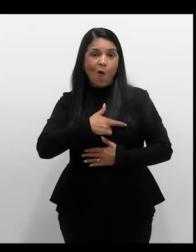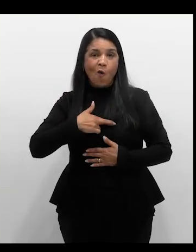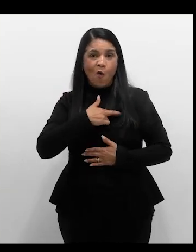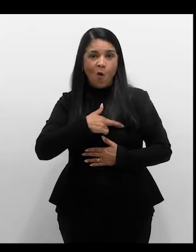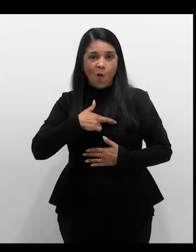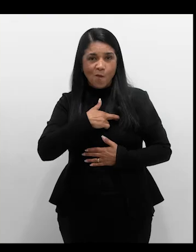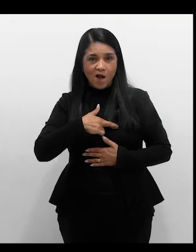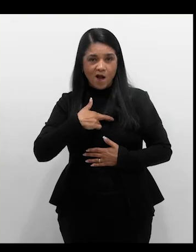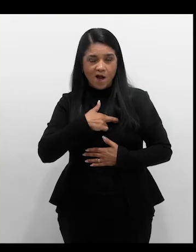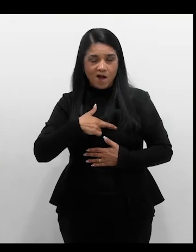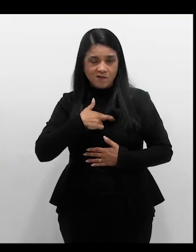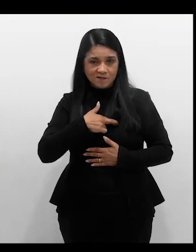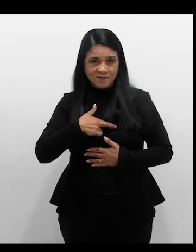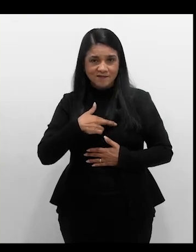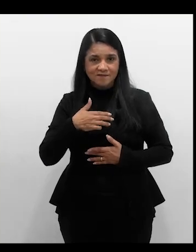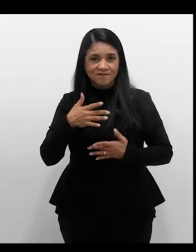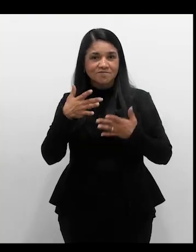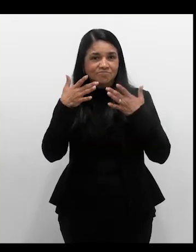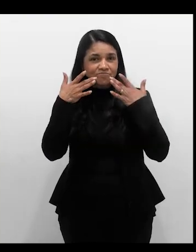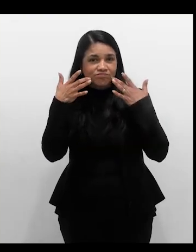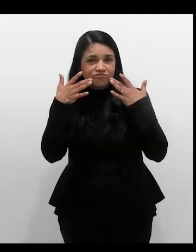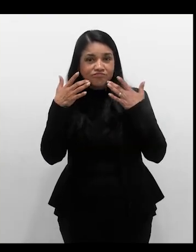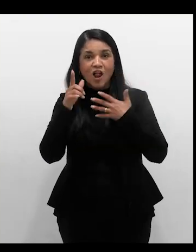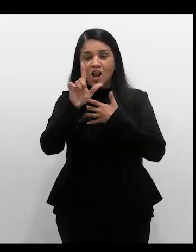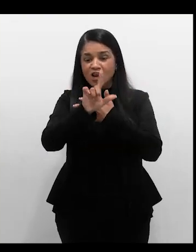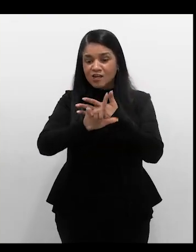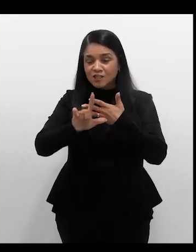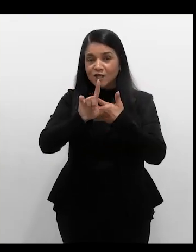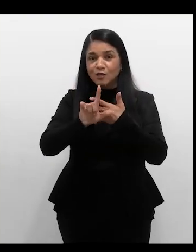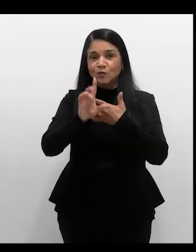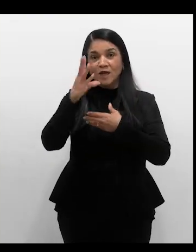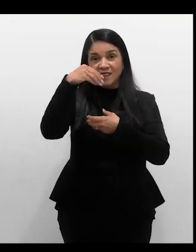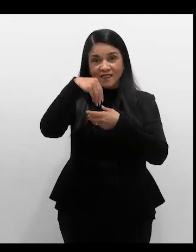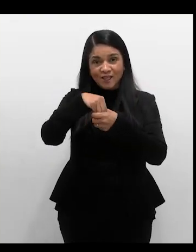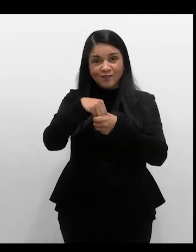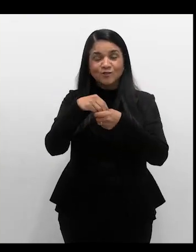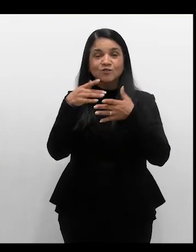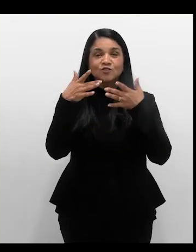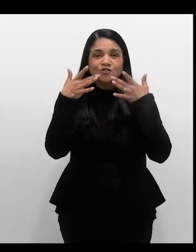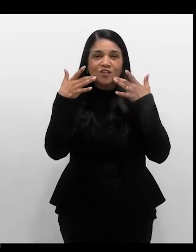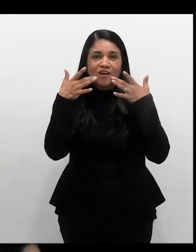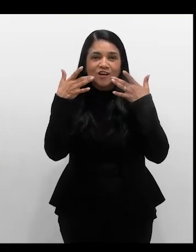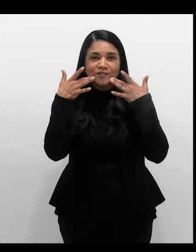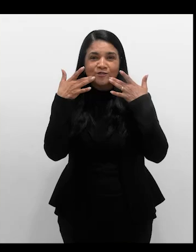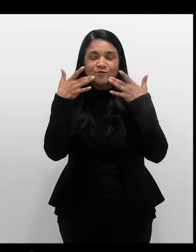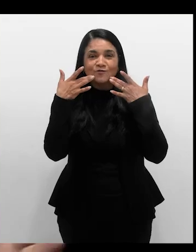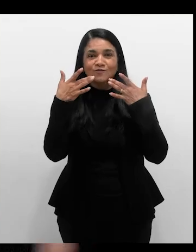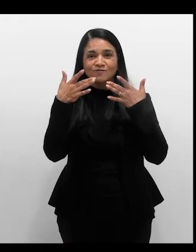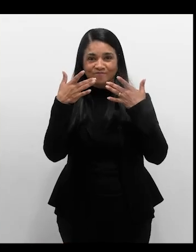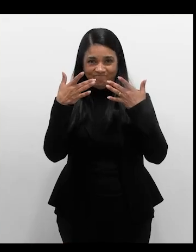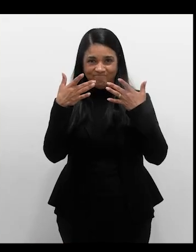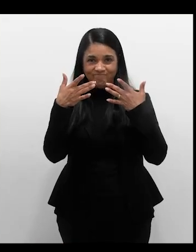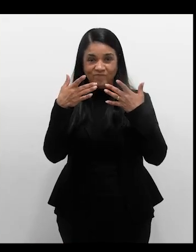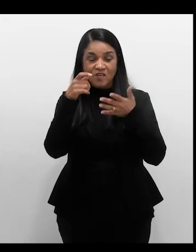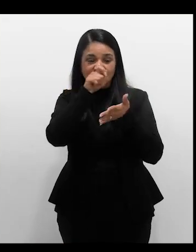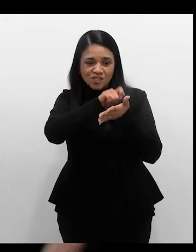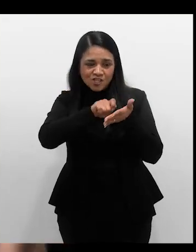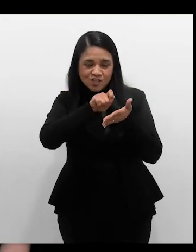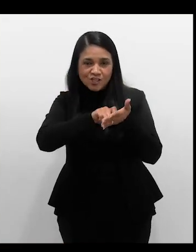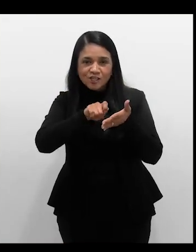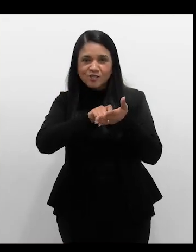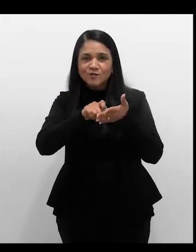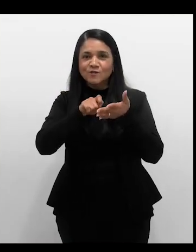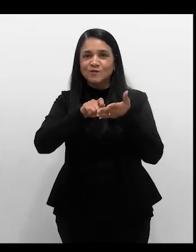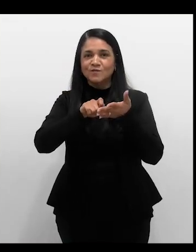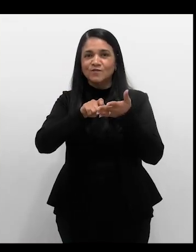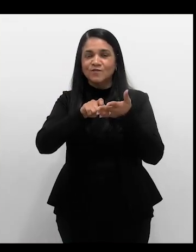gente desenvolveu durante tanto tempo, é basicamente a literatura no teatro. Ele botava os romances em cena tal como eles foram escritos,